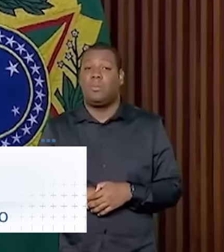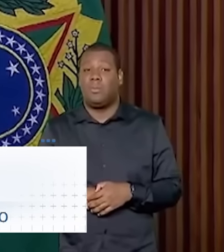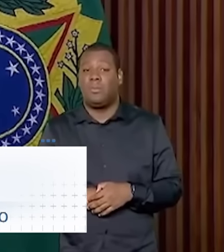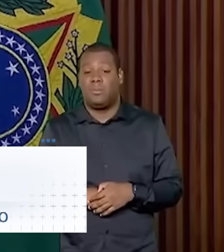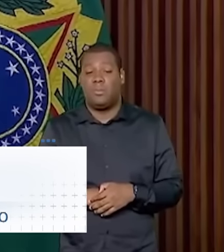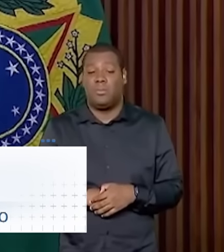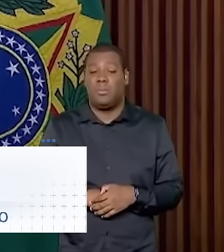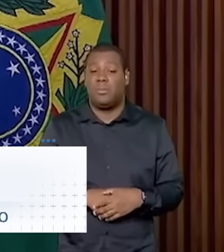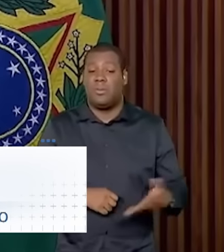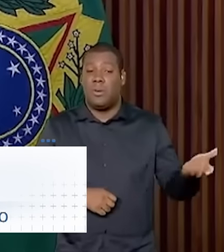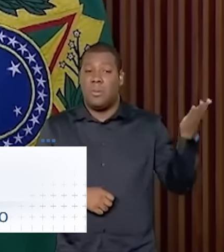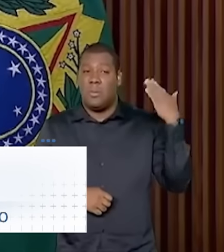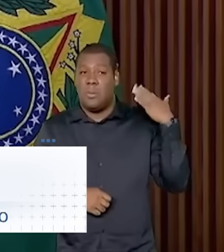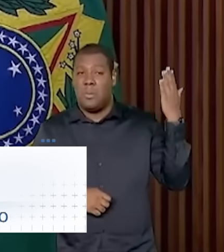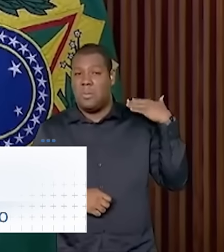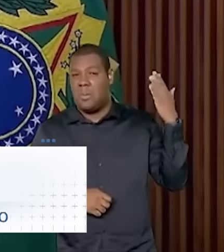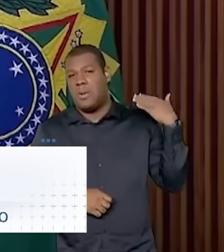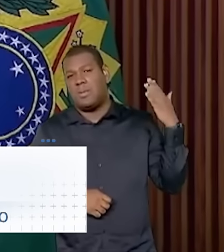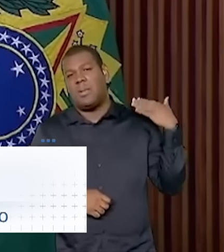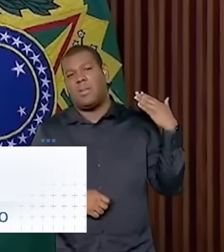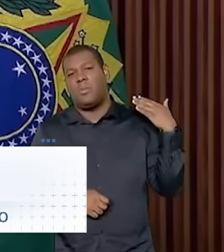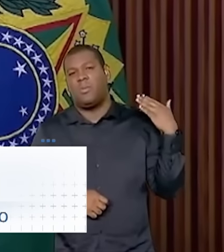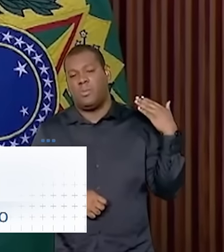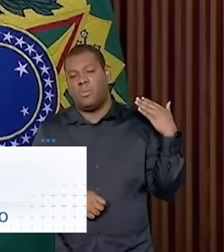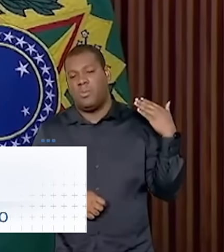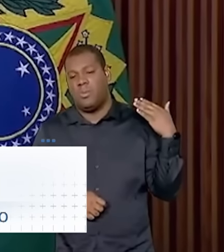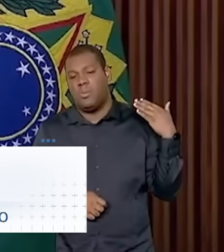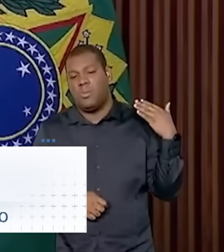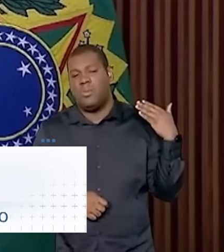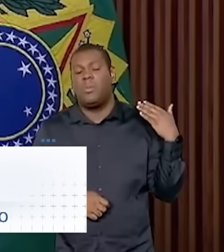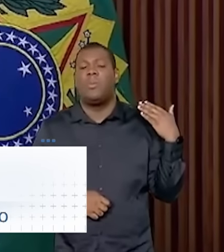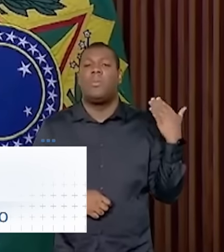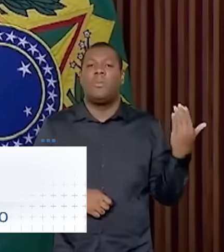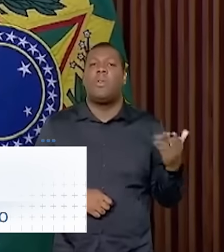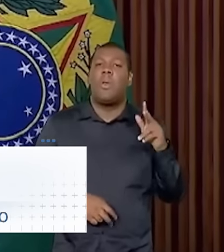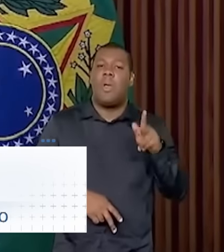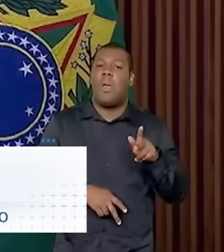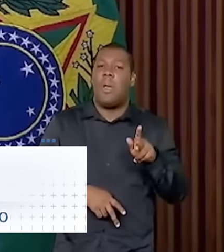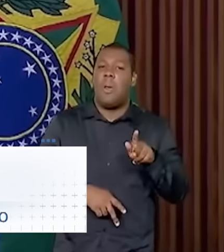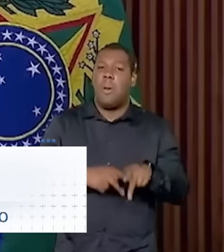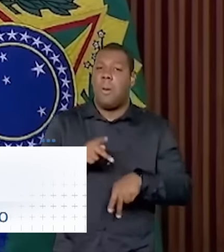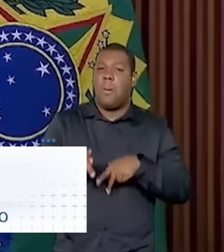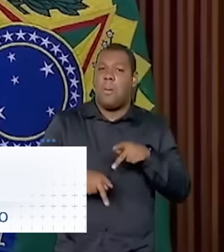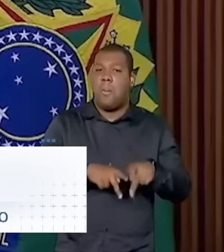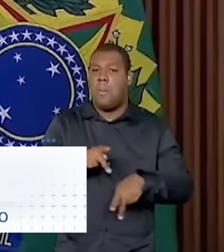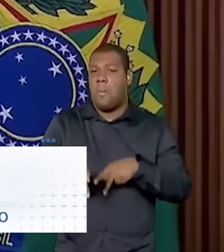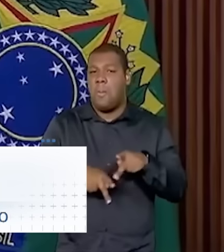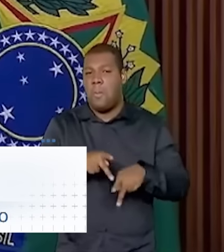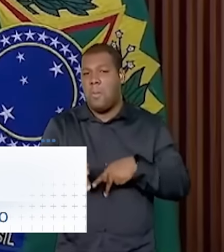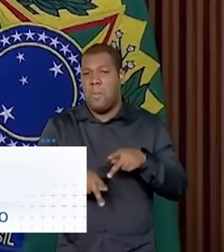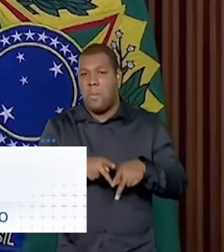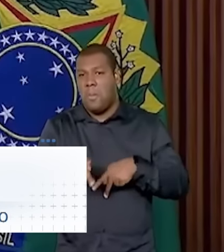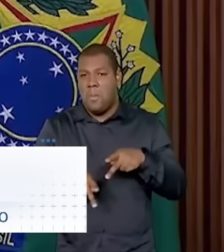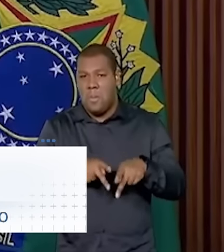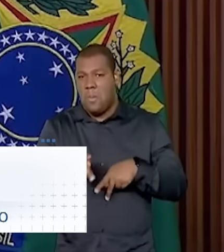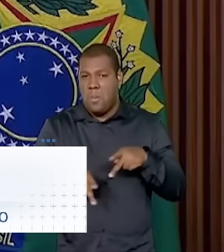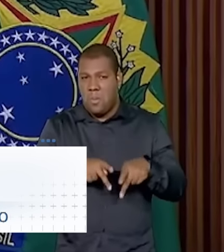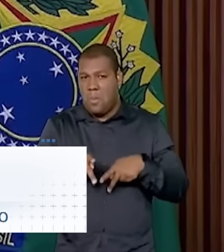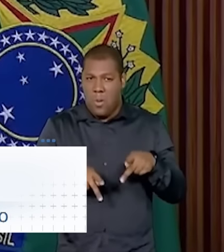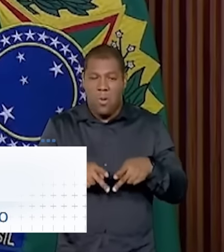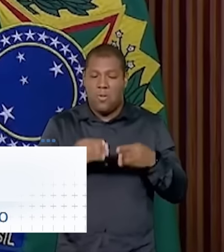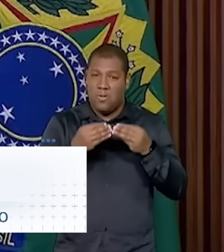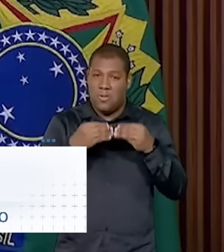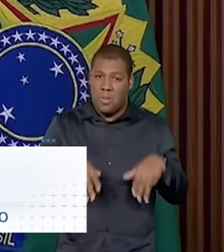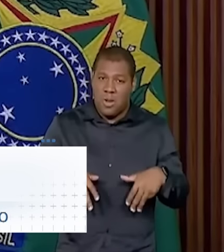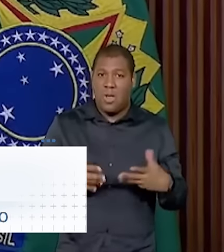país, em que as pessoas achavam que apenas com golpe, com a participação de alguns militares, poderiam ganhar o poder